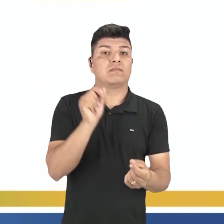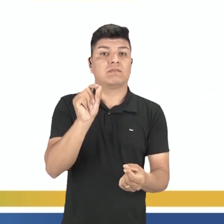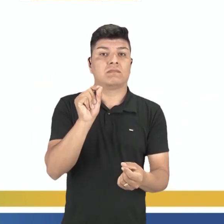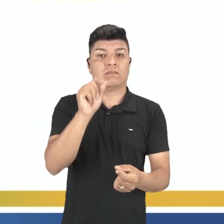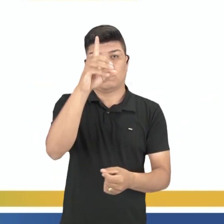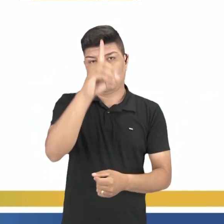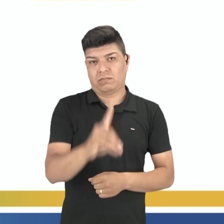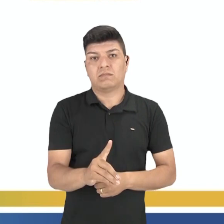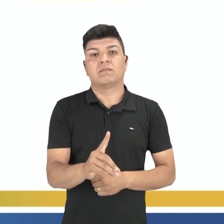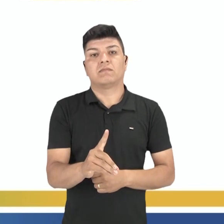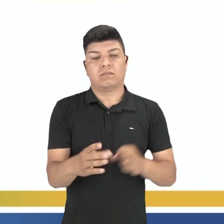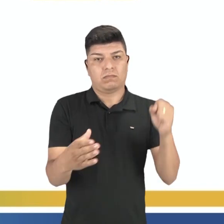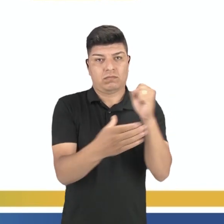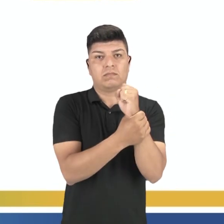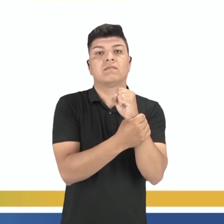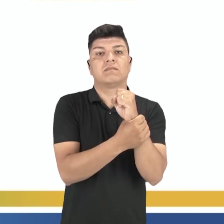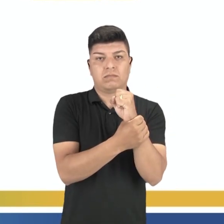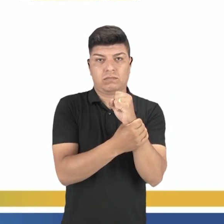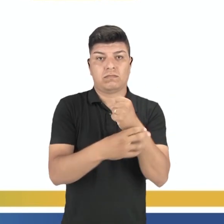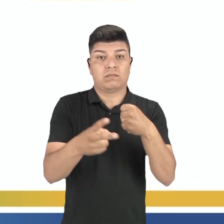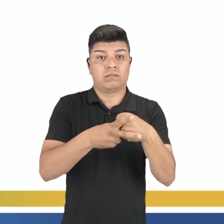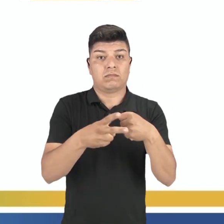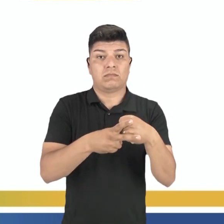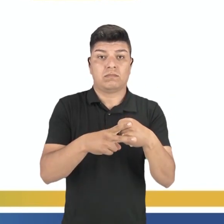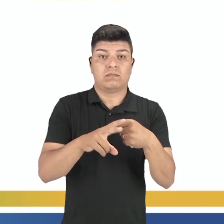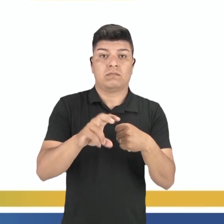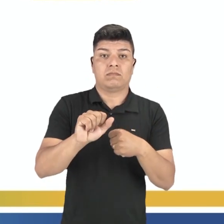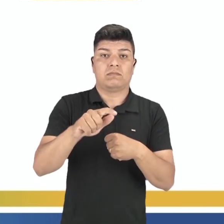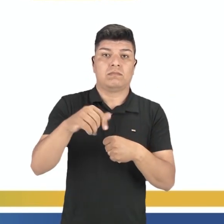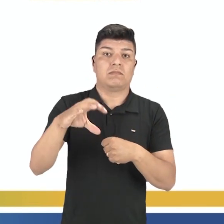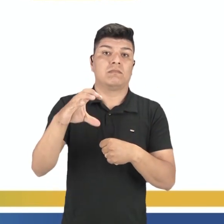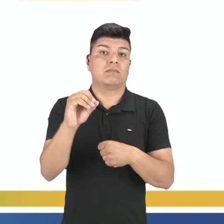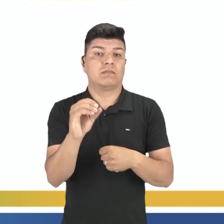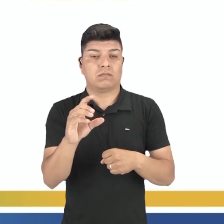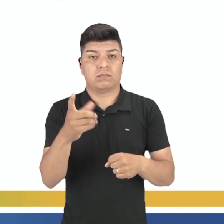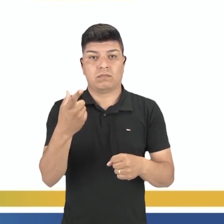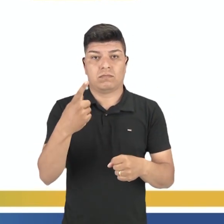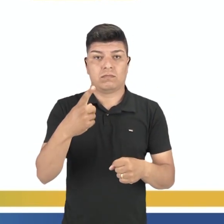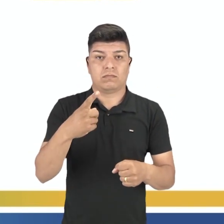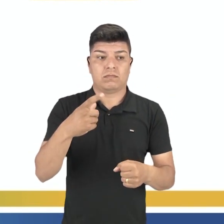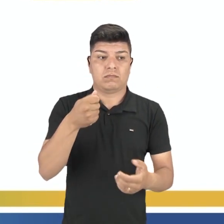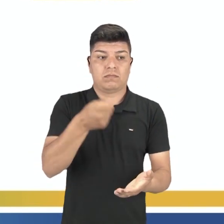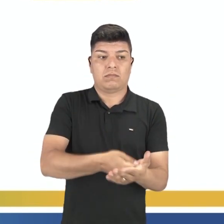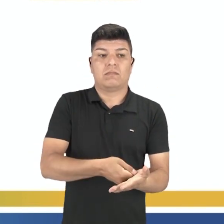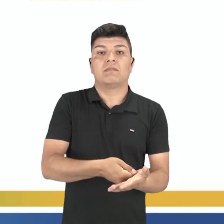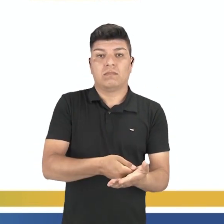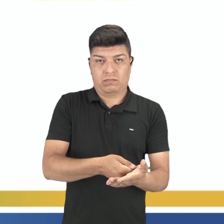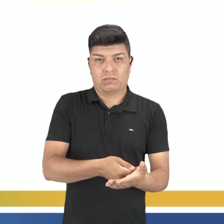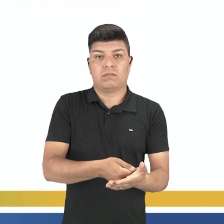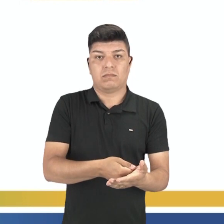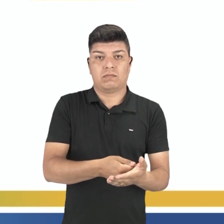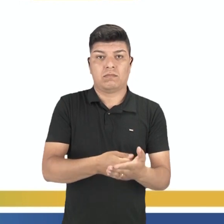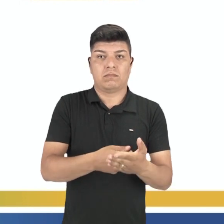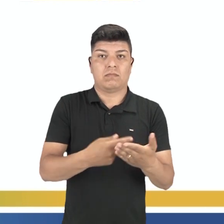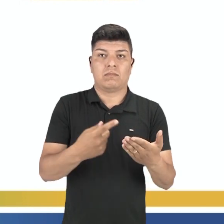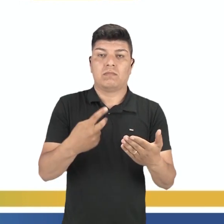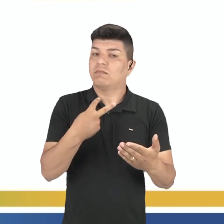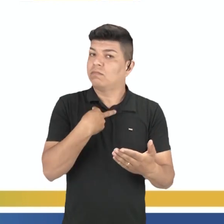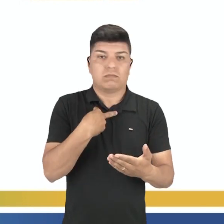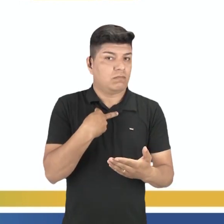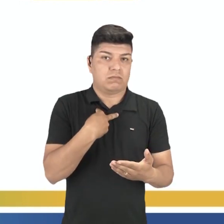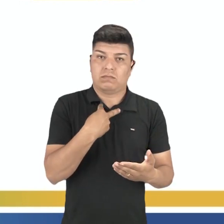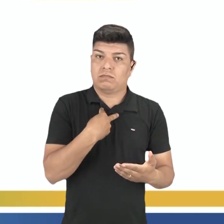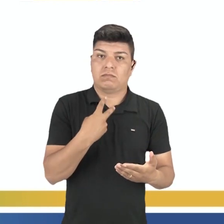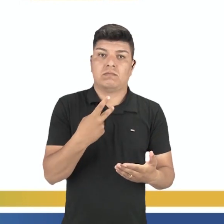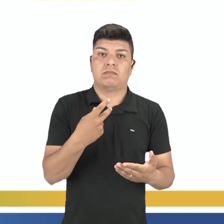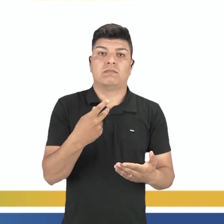desses direitos. Usava verbos do tipo são, garantindo e inviolabilidade, quer dizer que não há